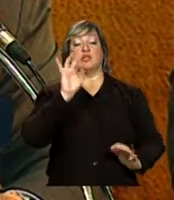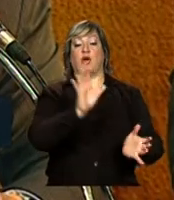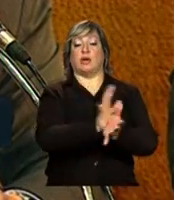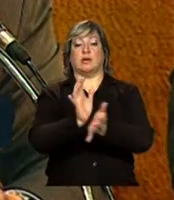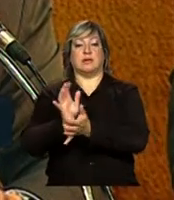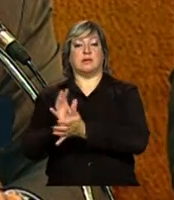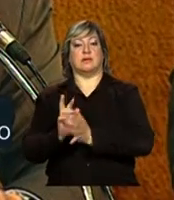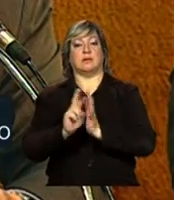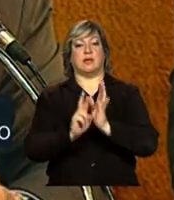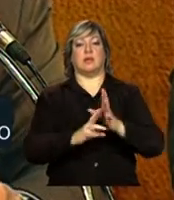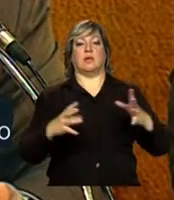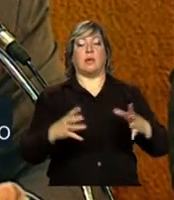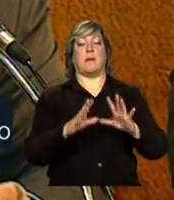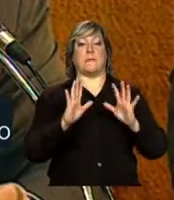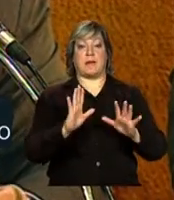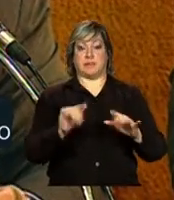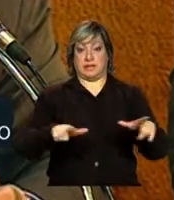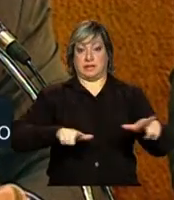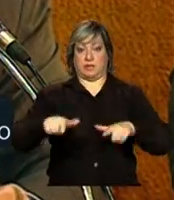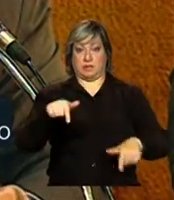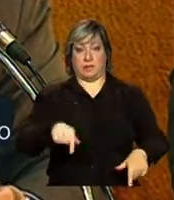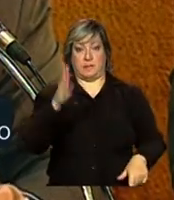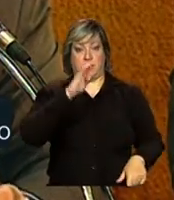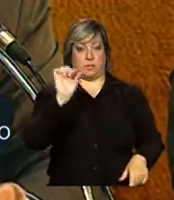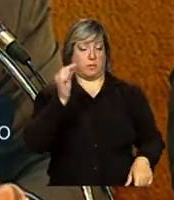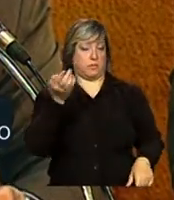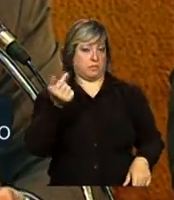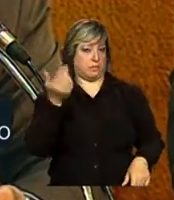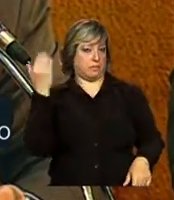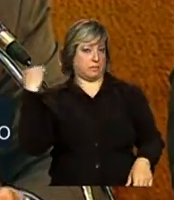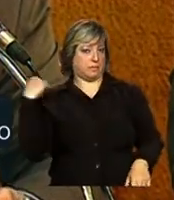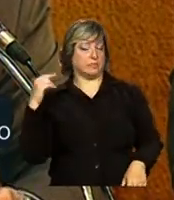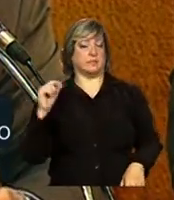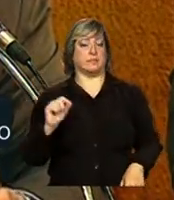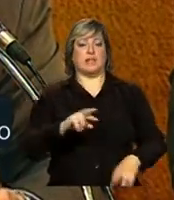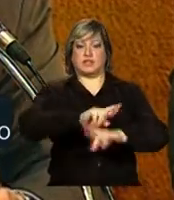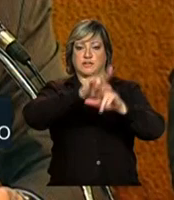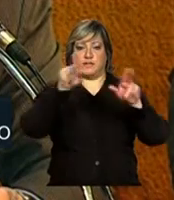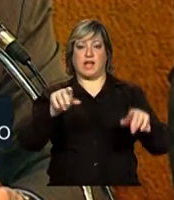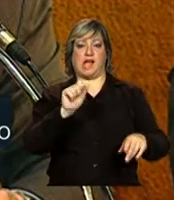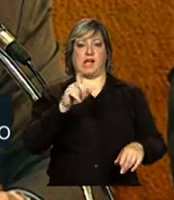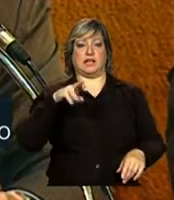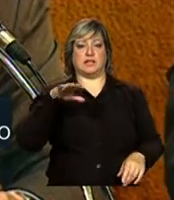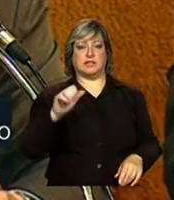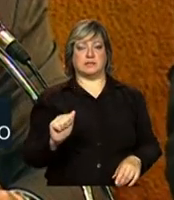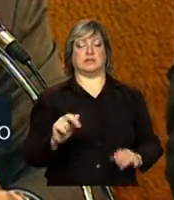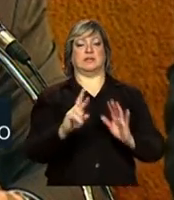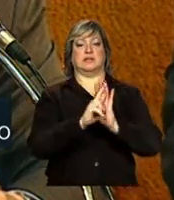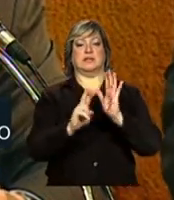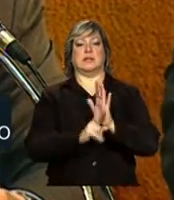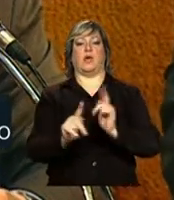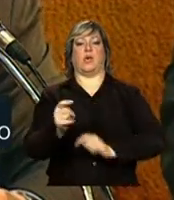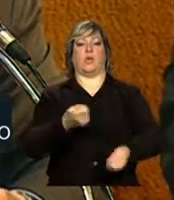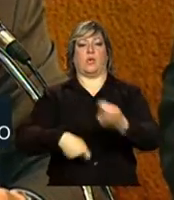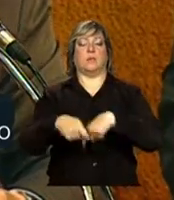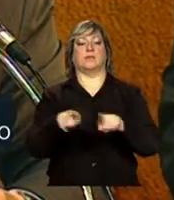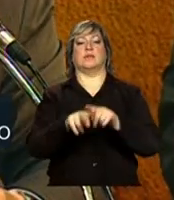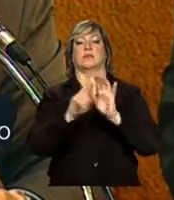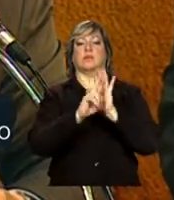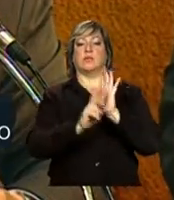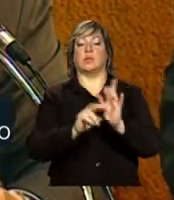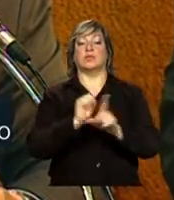regulados a atuação no Brasil no período recente de diferentes agências em setores tanto de regulação econômica quanto de regulação